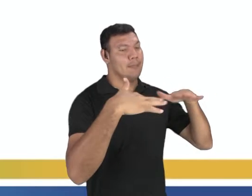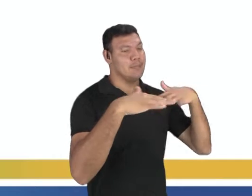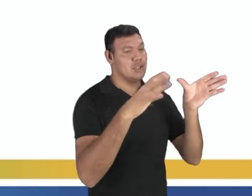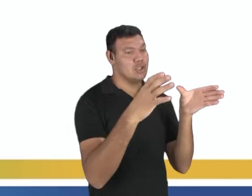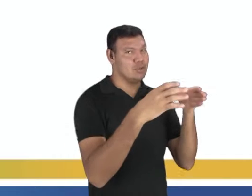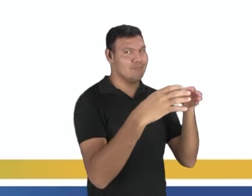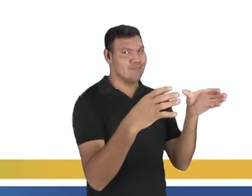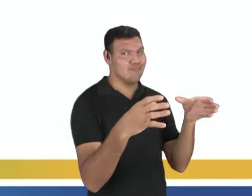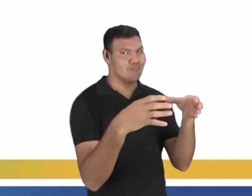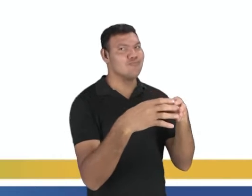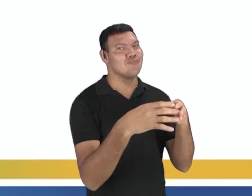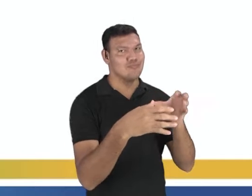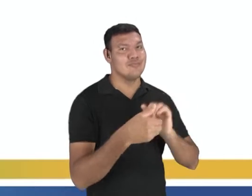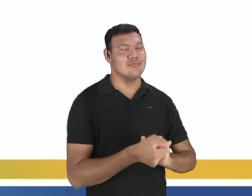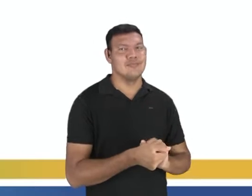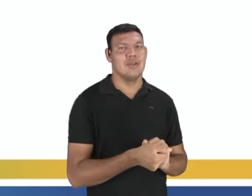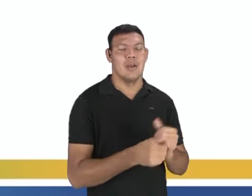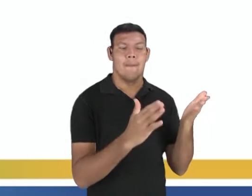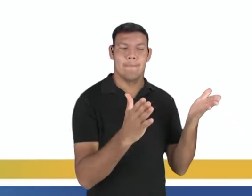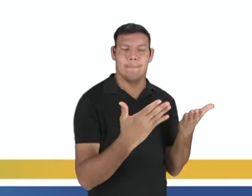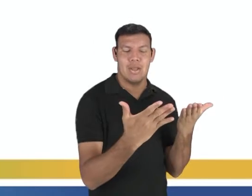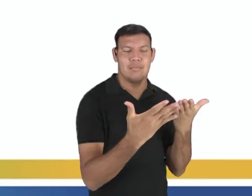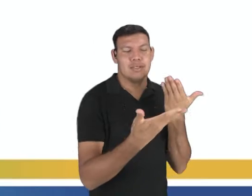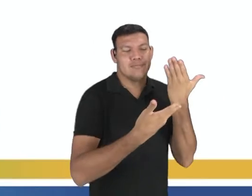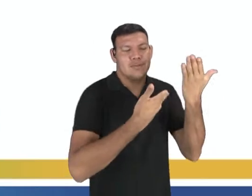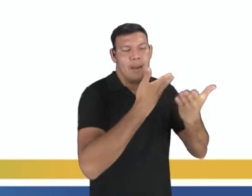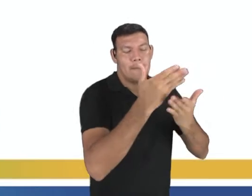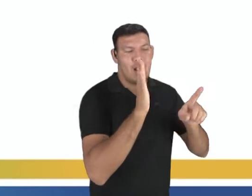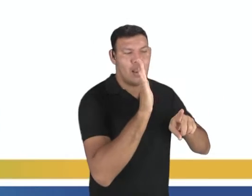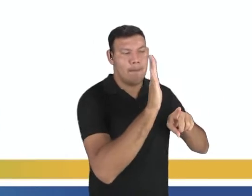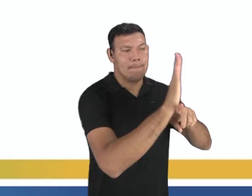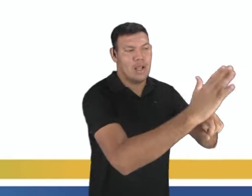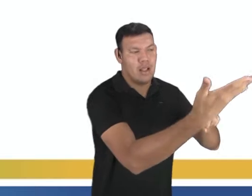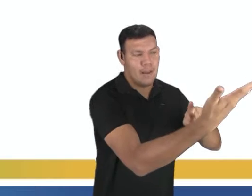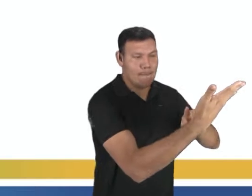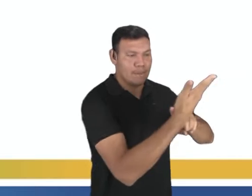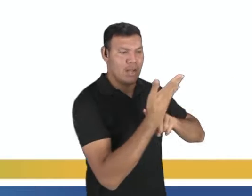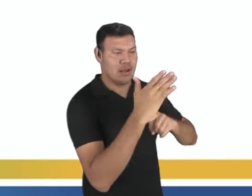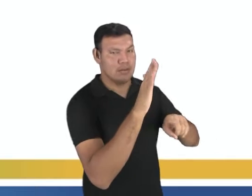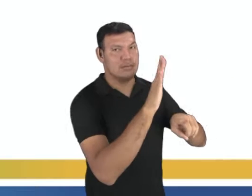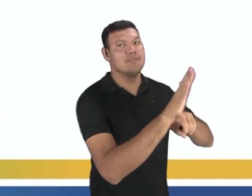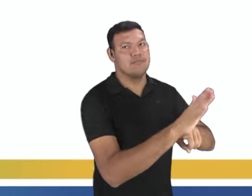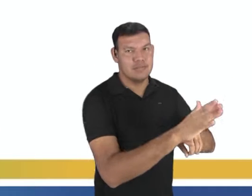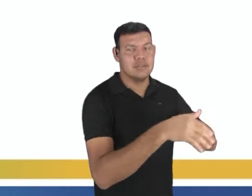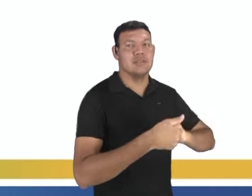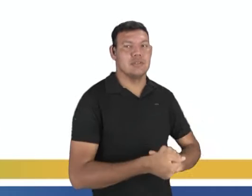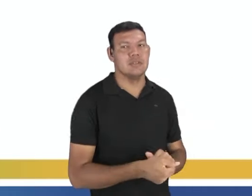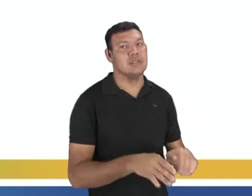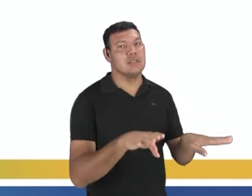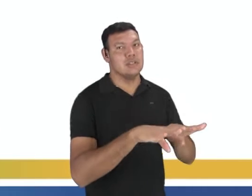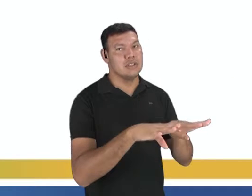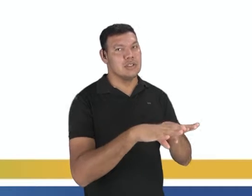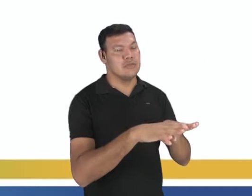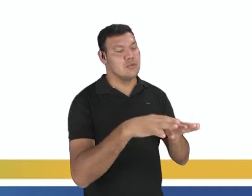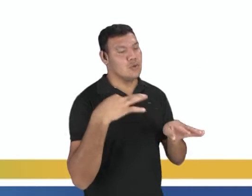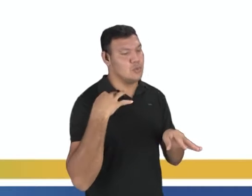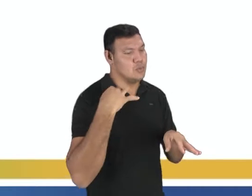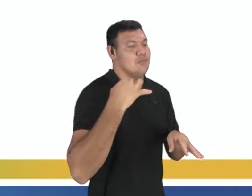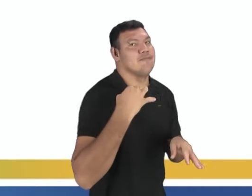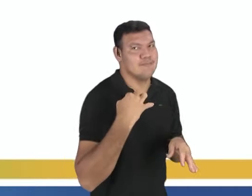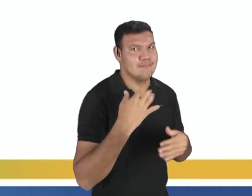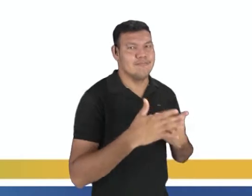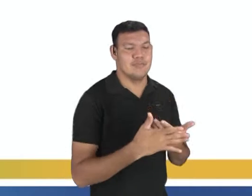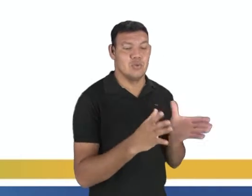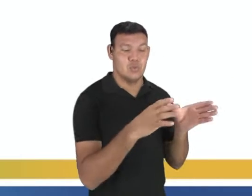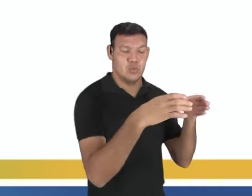grupo que promovem, como o nome diz, a cooperação, o espírito de equipe e a ajuda mútua entre os integrantes